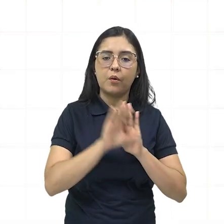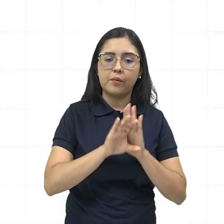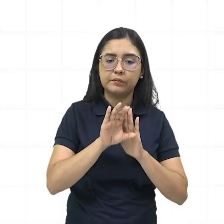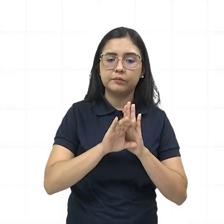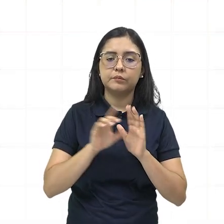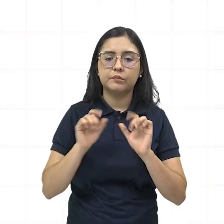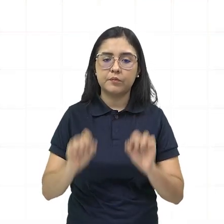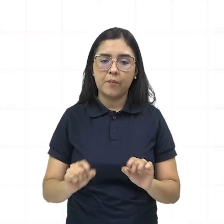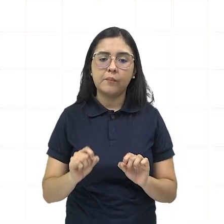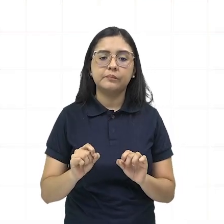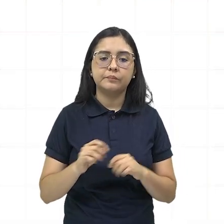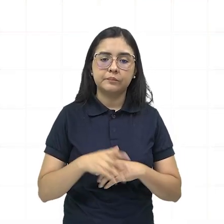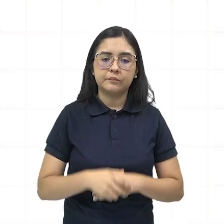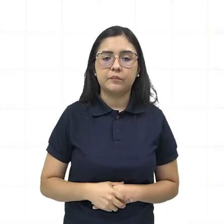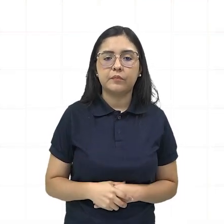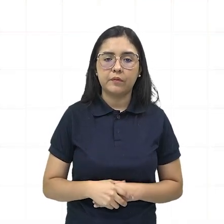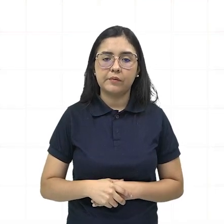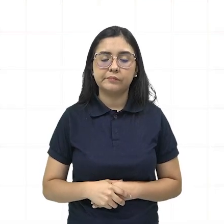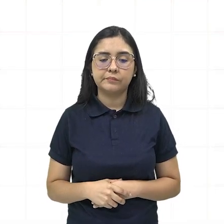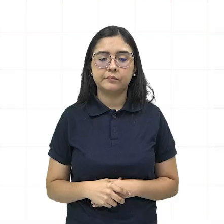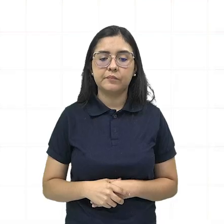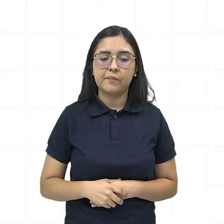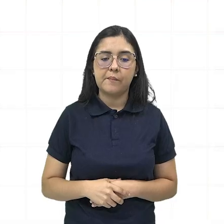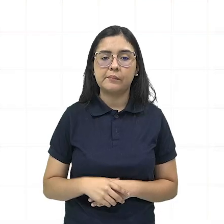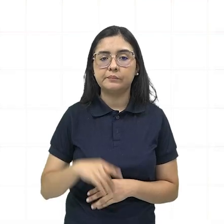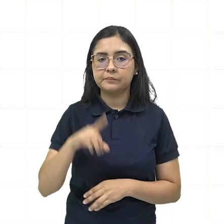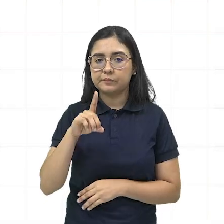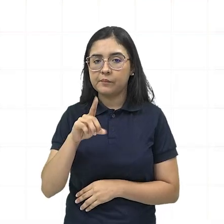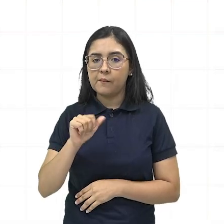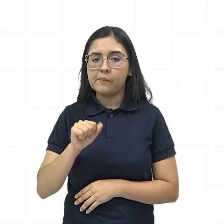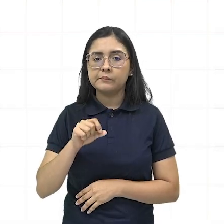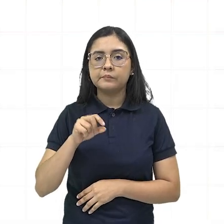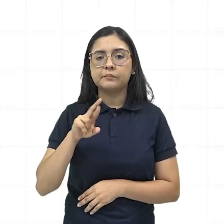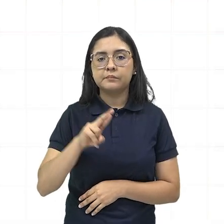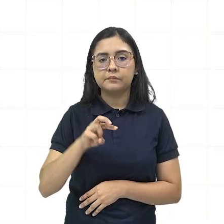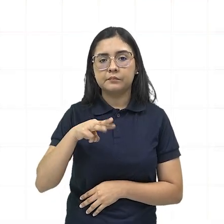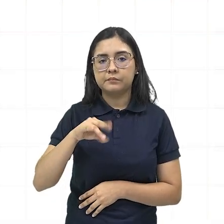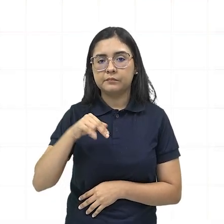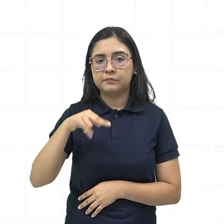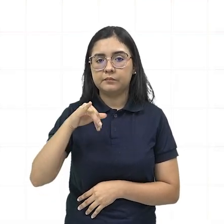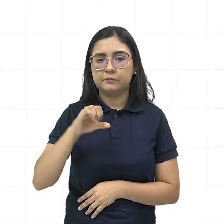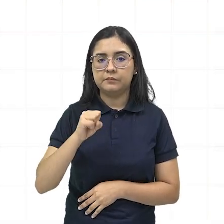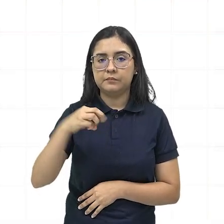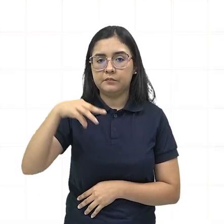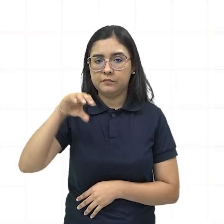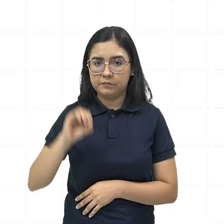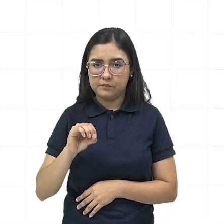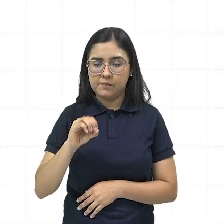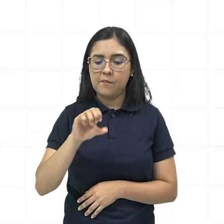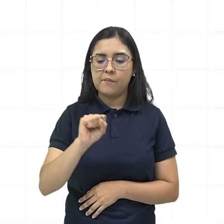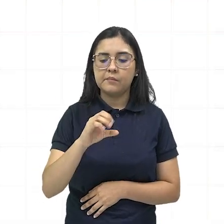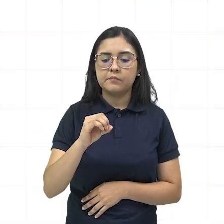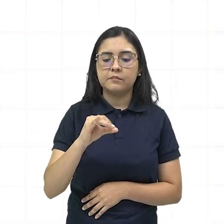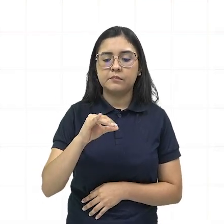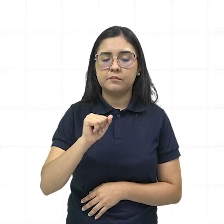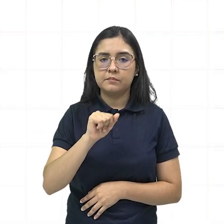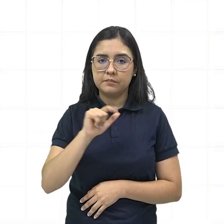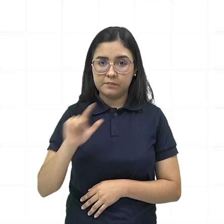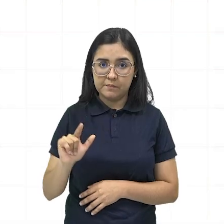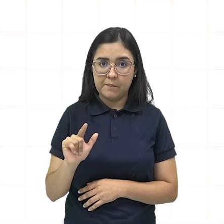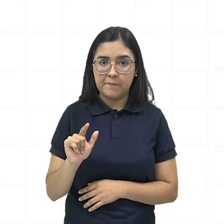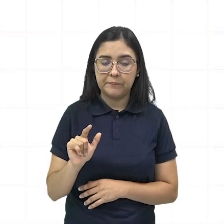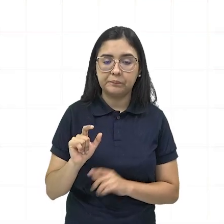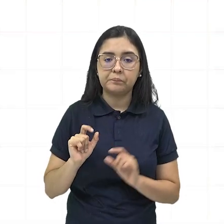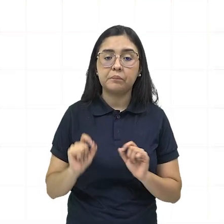de darwinismo social, tá? Então, é a essa figura que é associada a esse conceito.